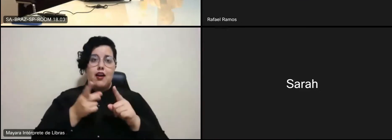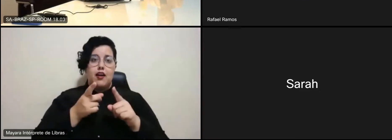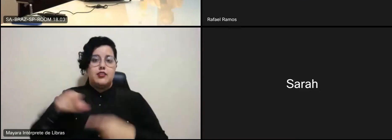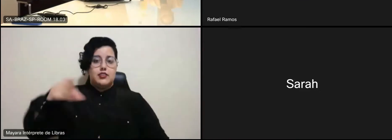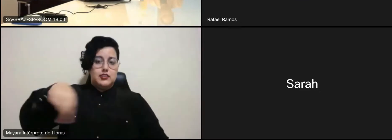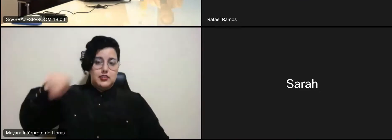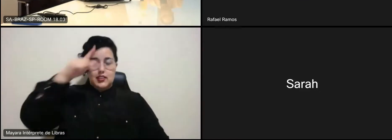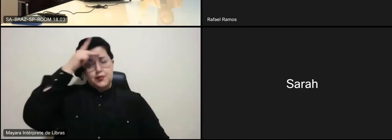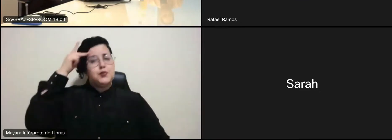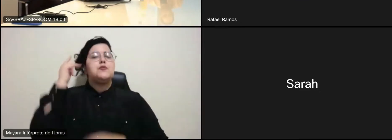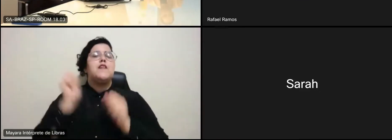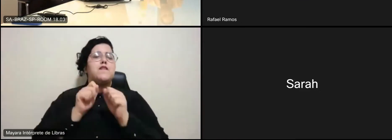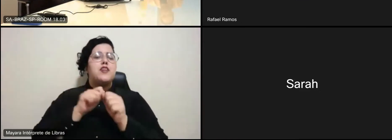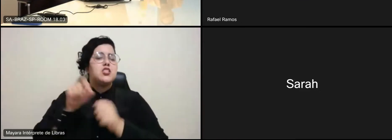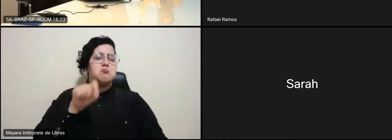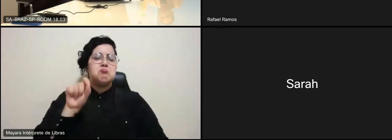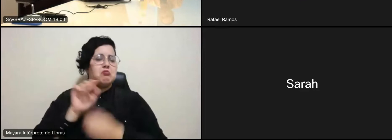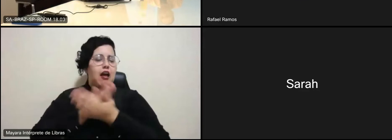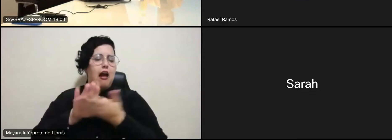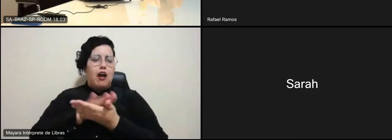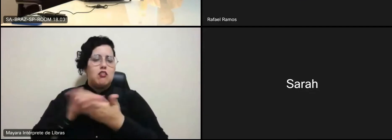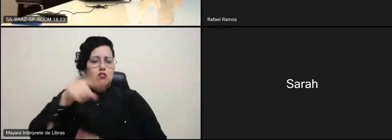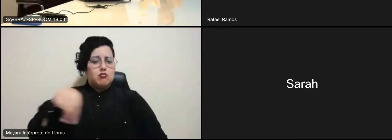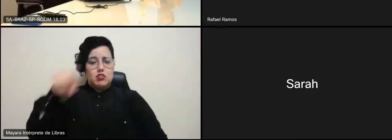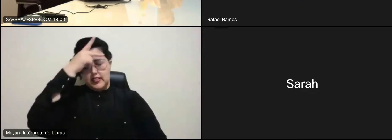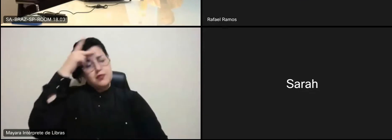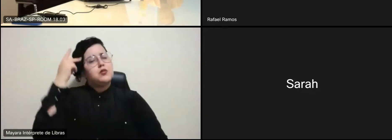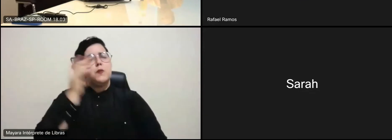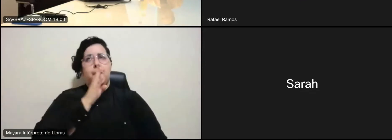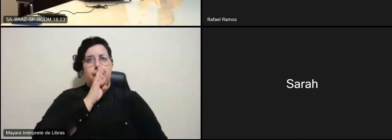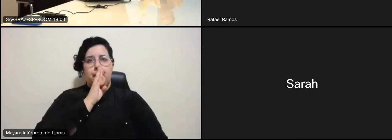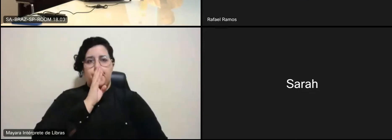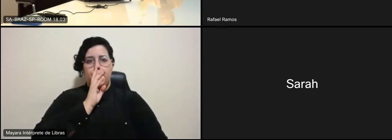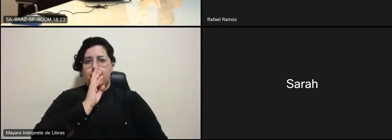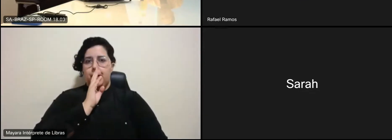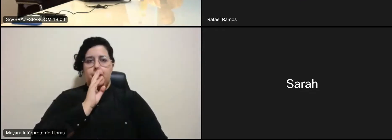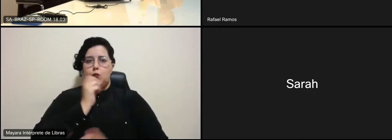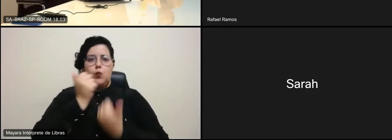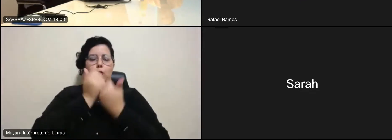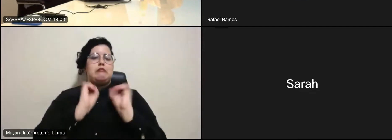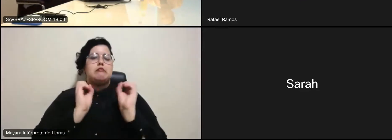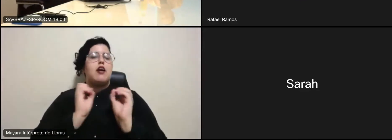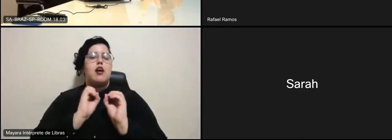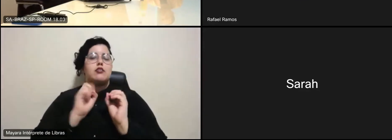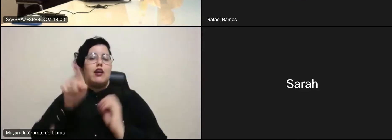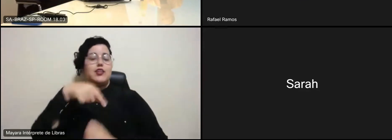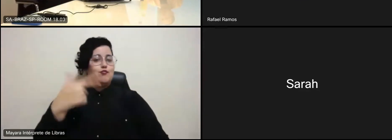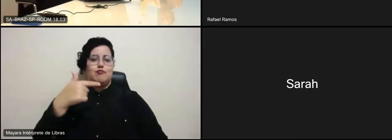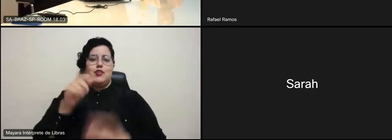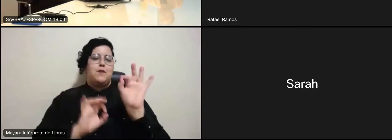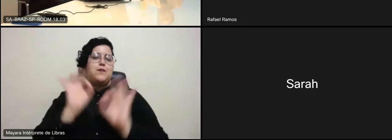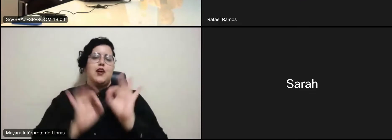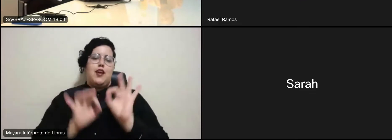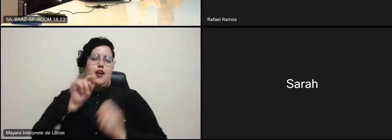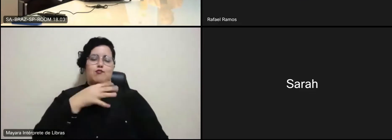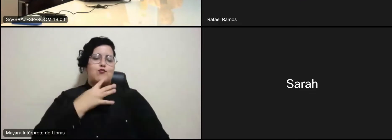na época fizeram? Nada. Ninguém fez nada. Eles não podiam fazer nada, eles não sabiam o que fazer. Eles não estavam preparados para lidar com esse tipo